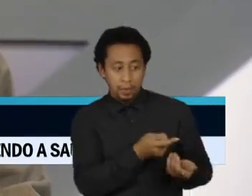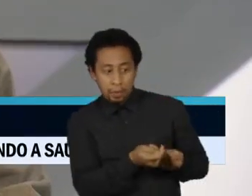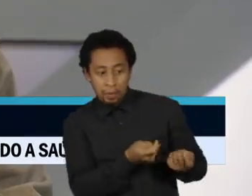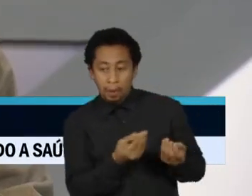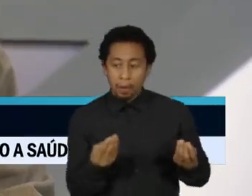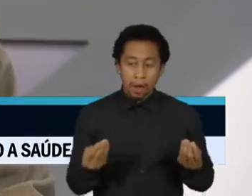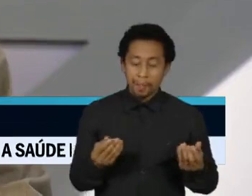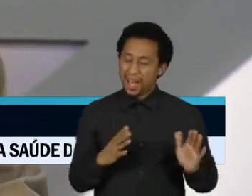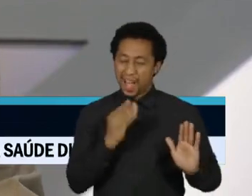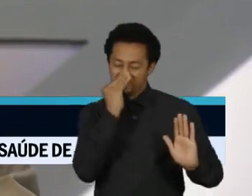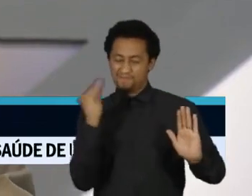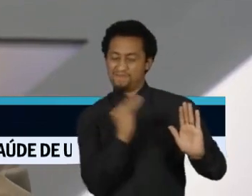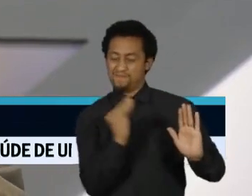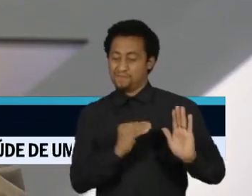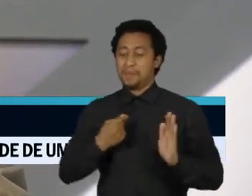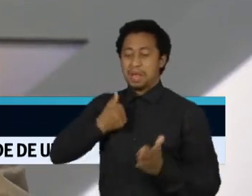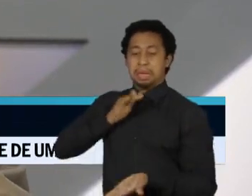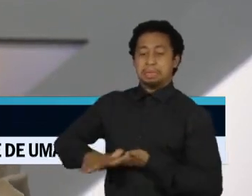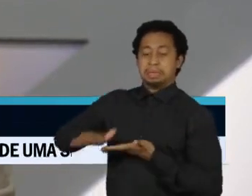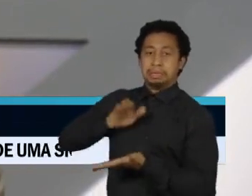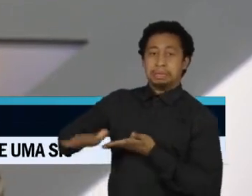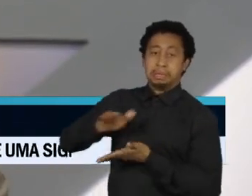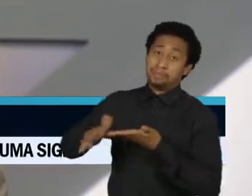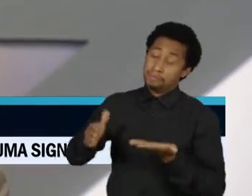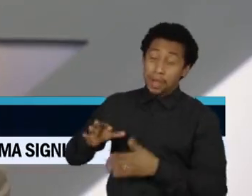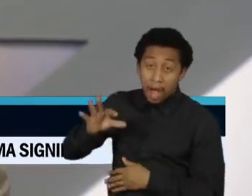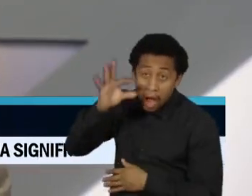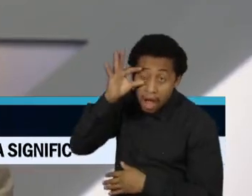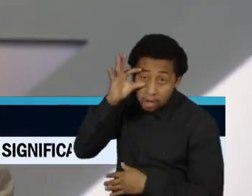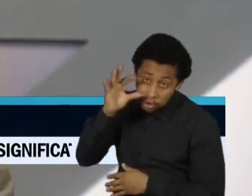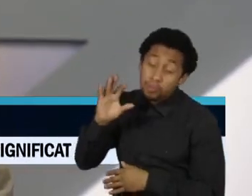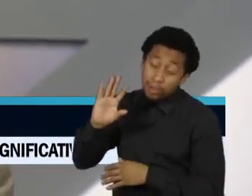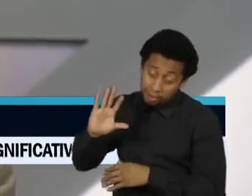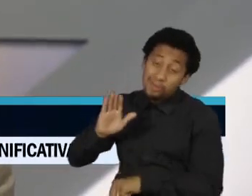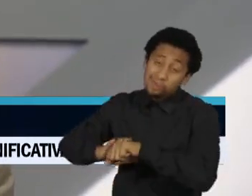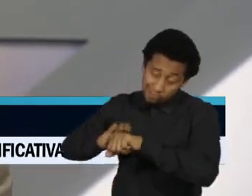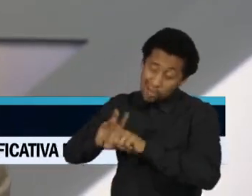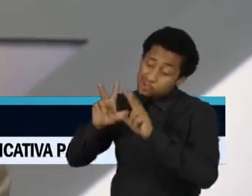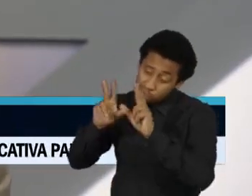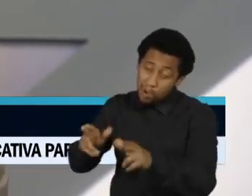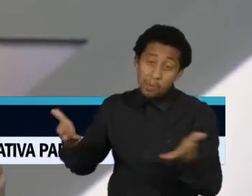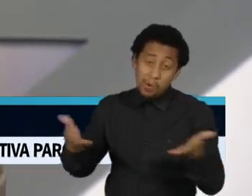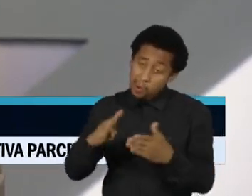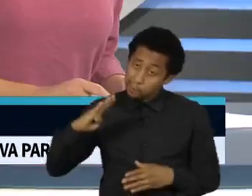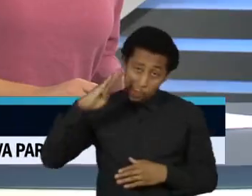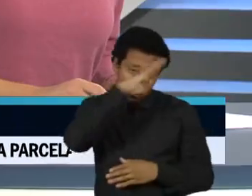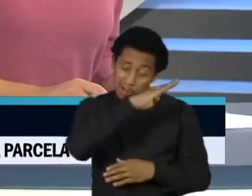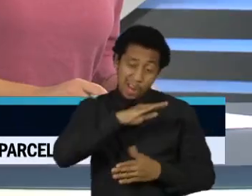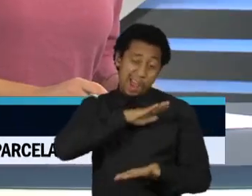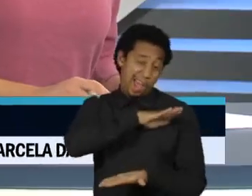o diabo em 2014, o Bolsonaro está fazendo o diabo em 2022. É exatamente a mesma coisa.